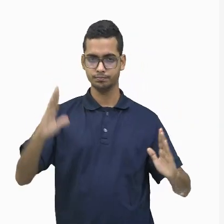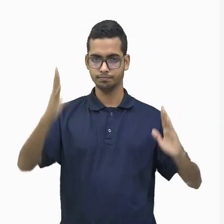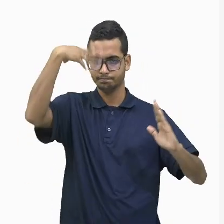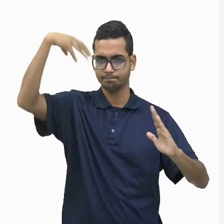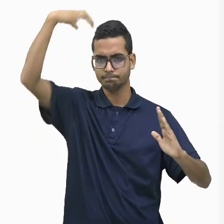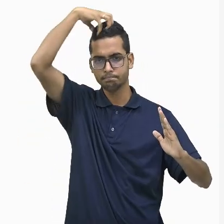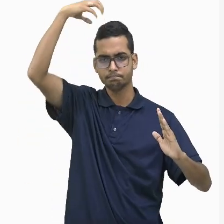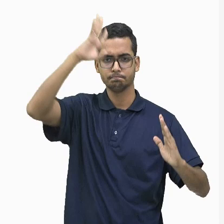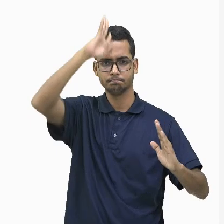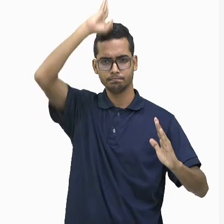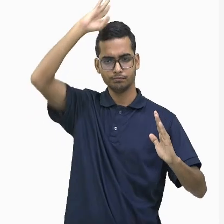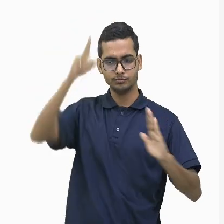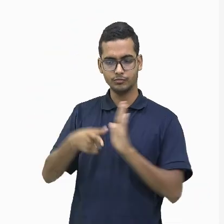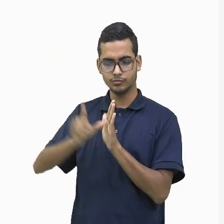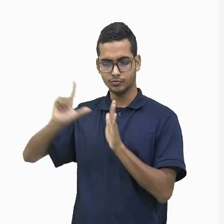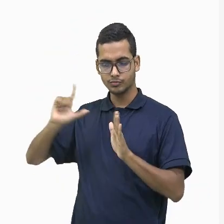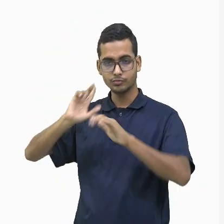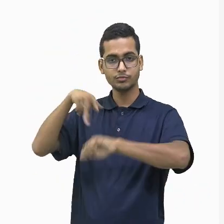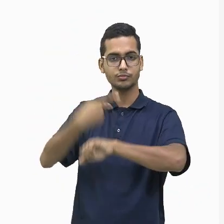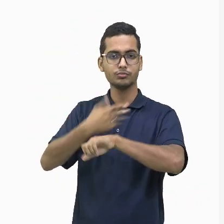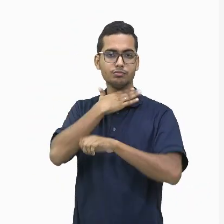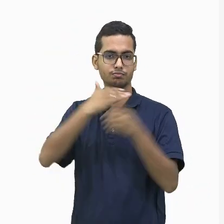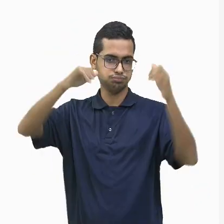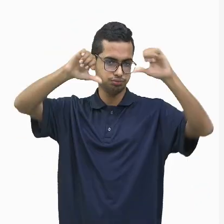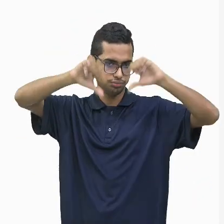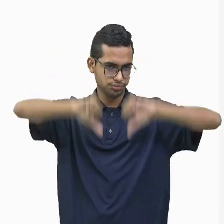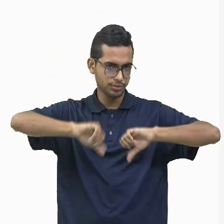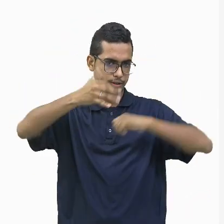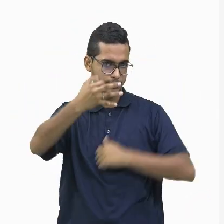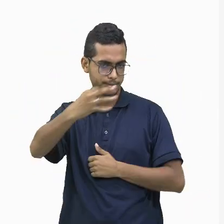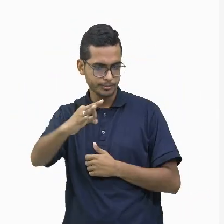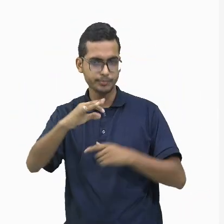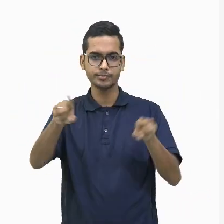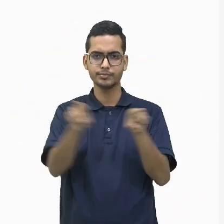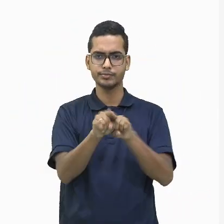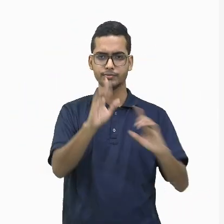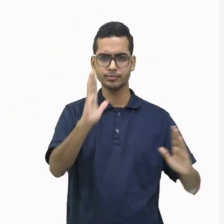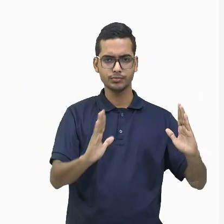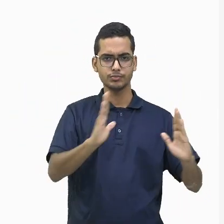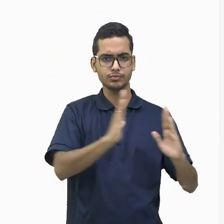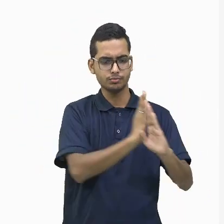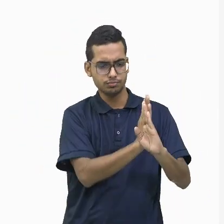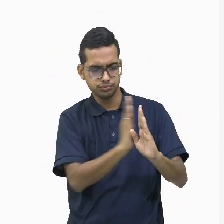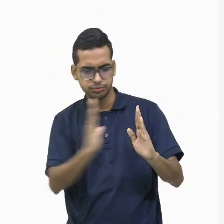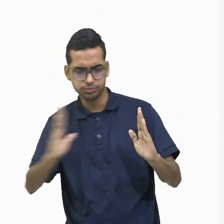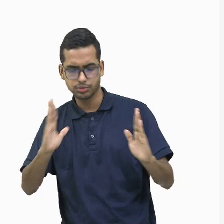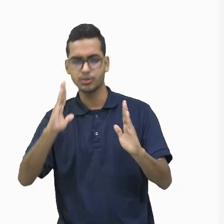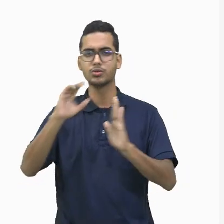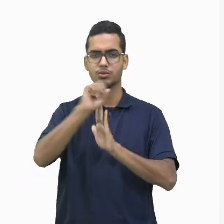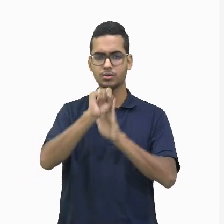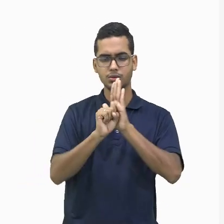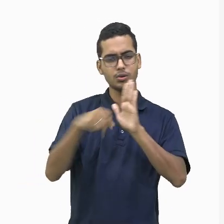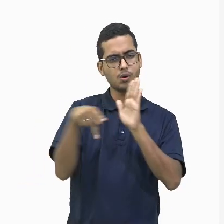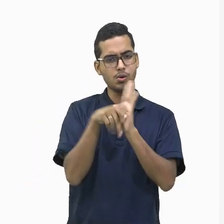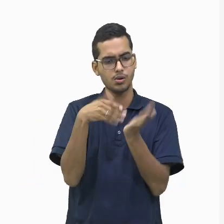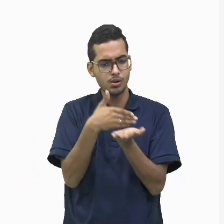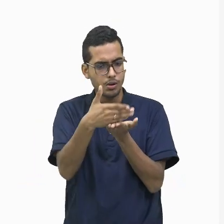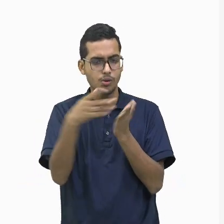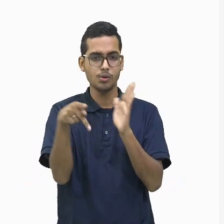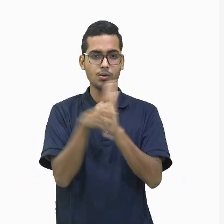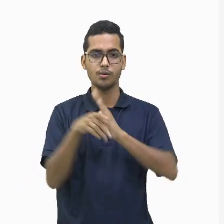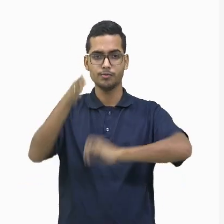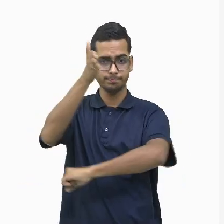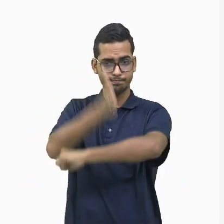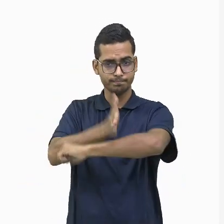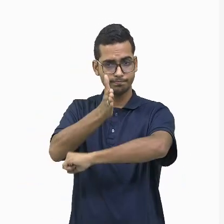ele entra em declínio justamente durante os primeiros séculos da Idade Média. Então você percebe